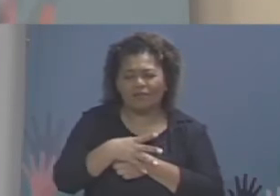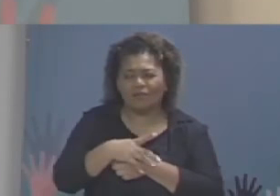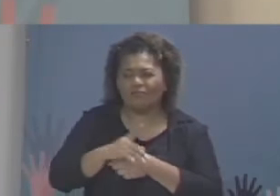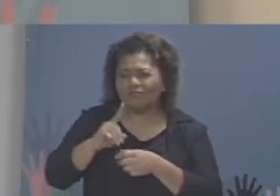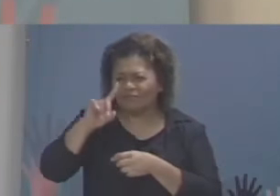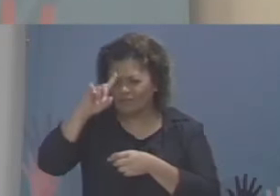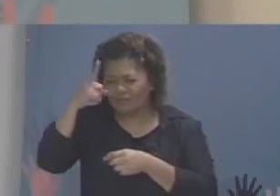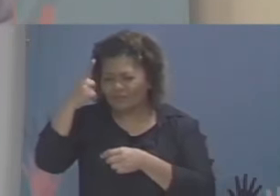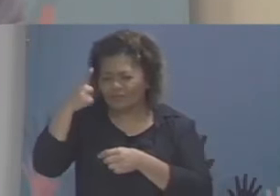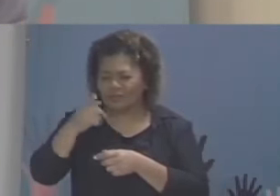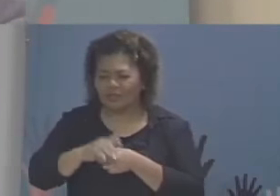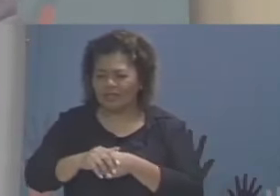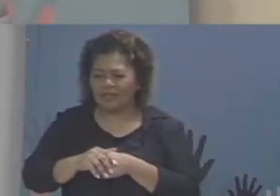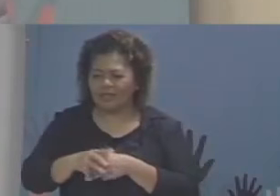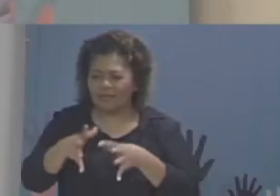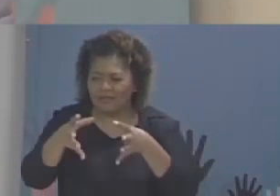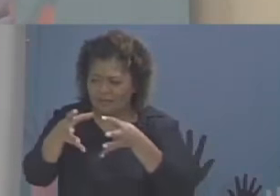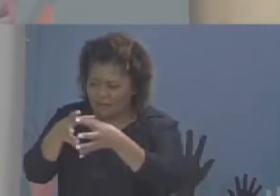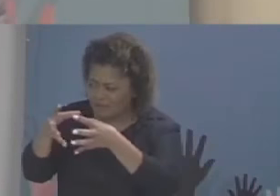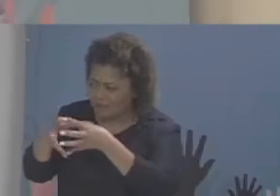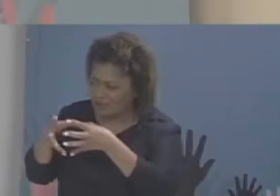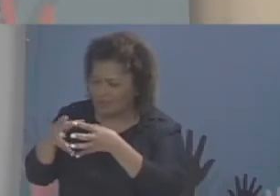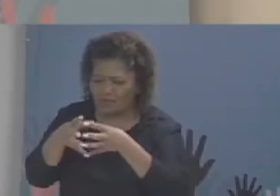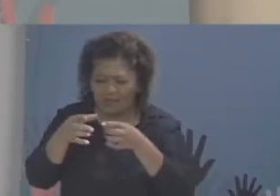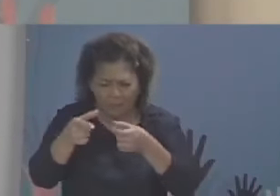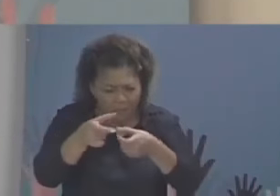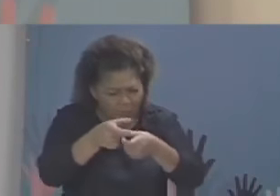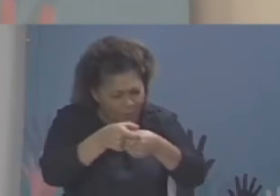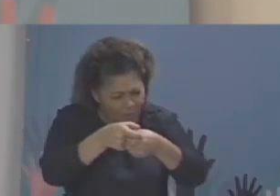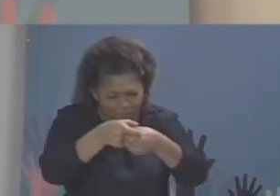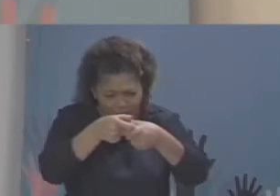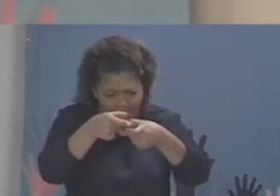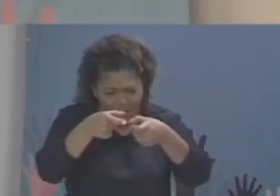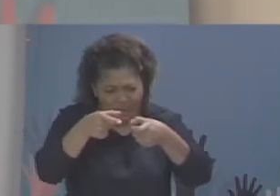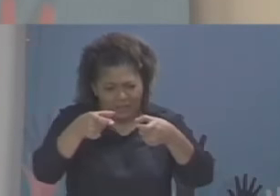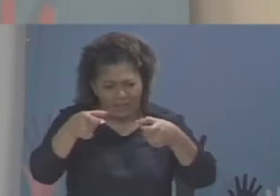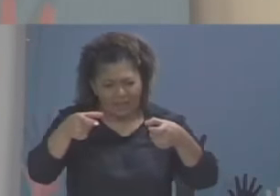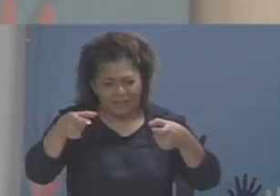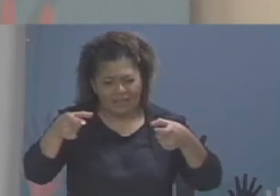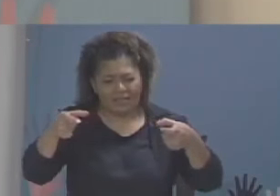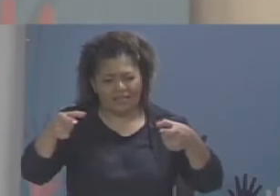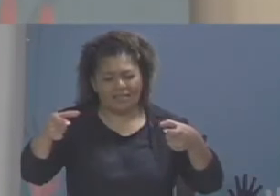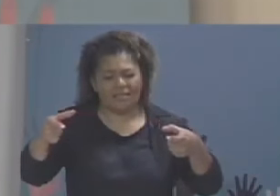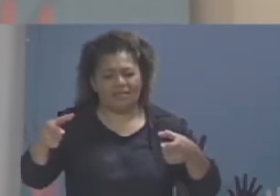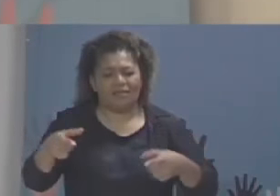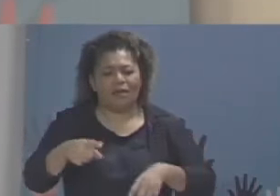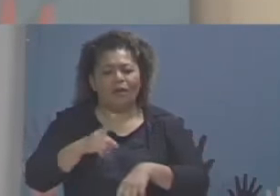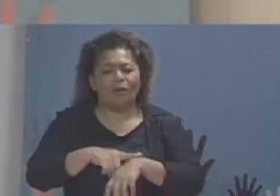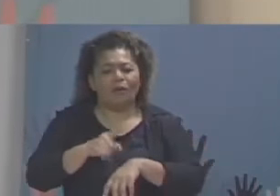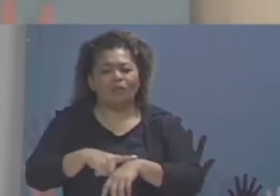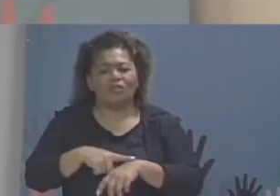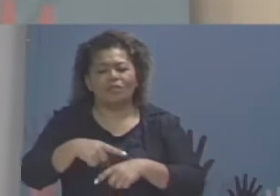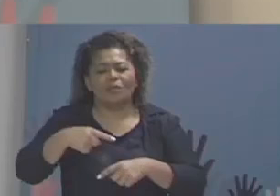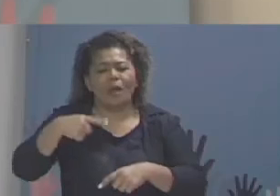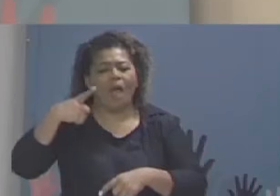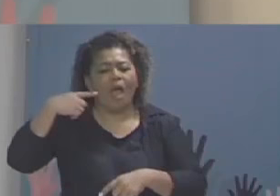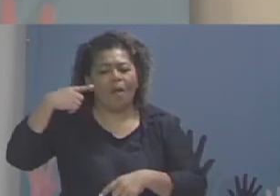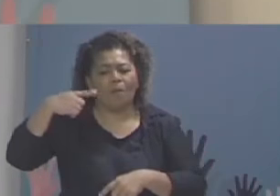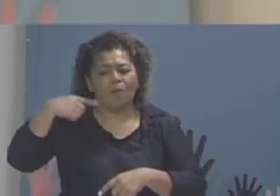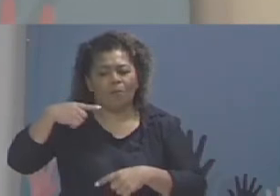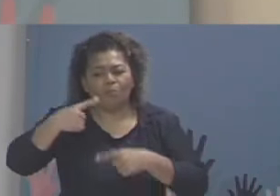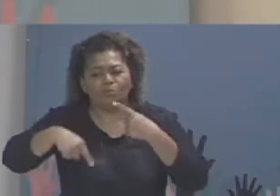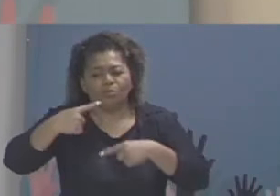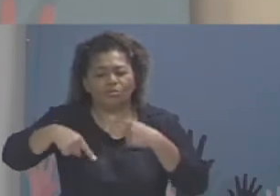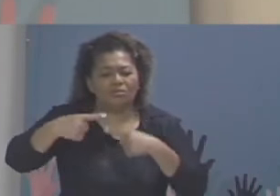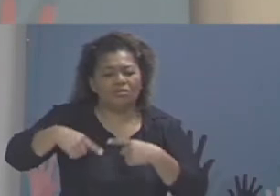se aglutinando e hoje nós passamos de dezenas de milhares de pessoas. Nós chegamos ao momento que não se trata de política, se trata de futuro.